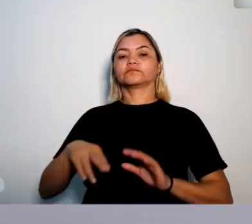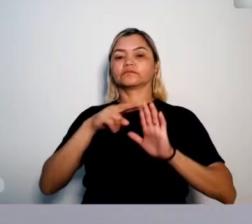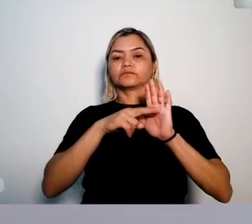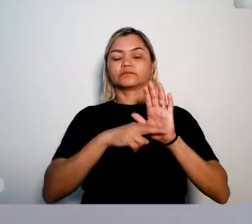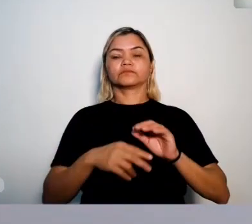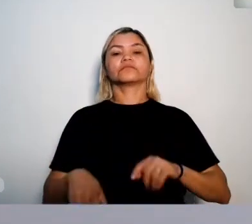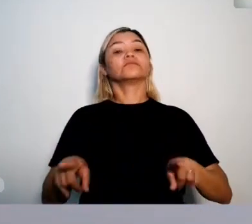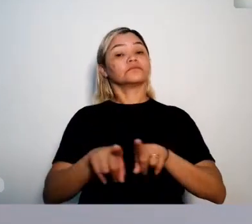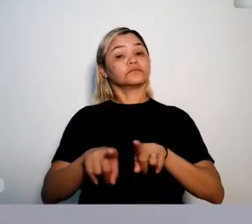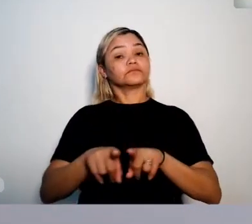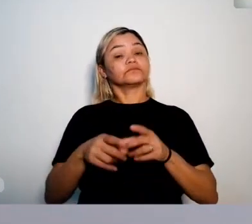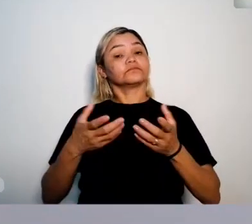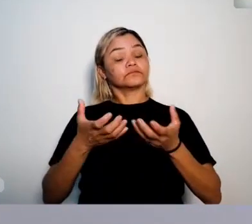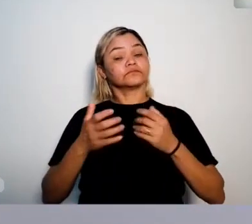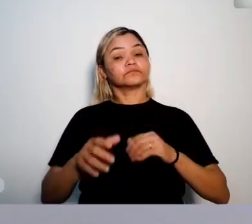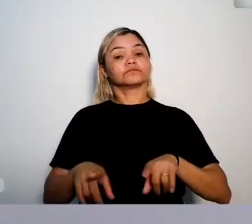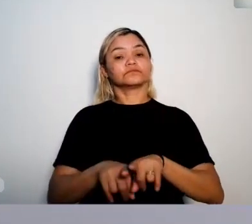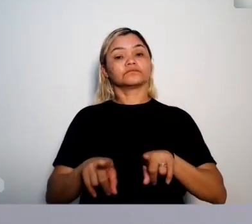gostaria também de...